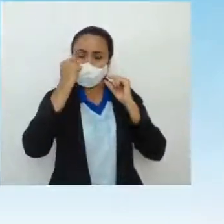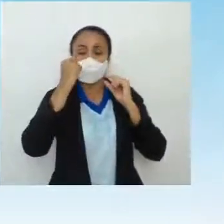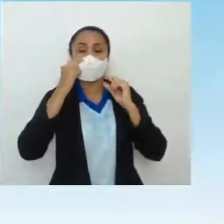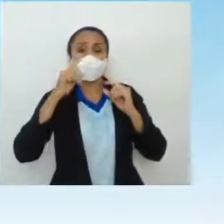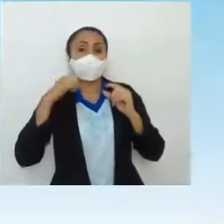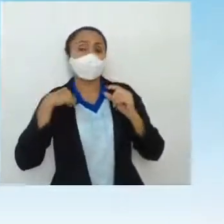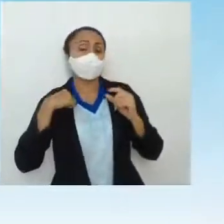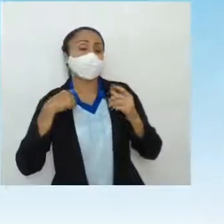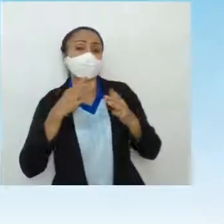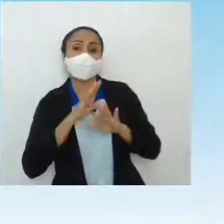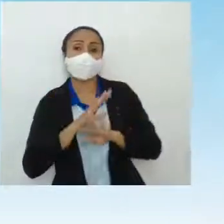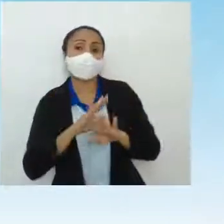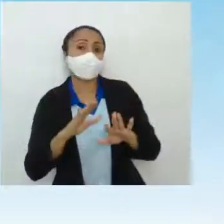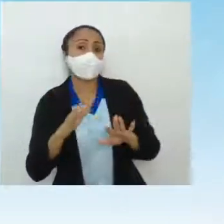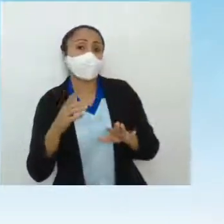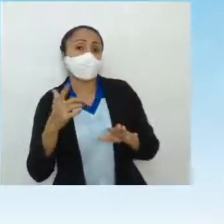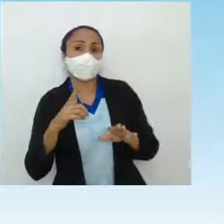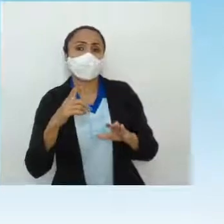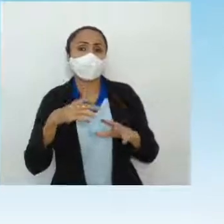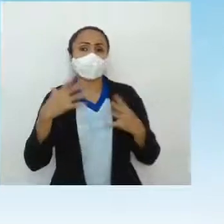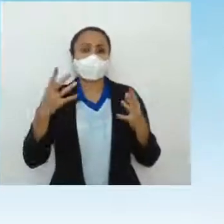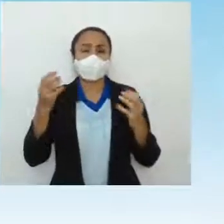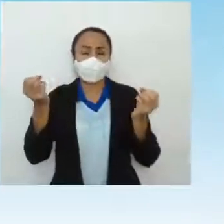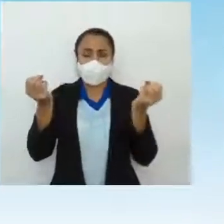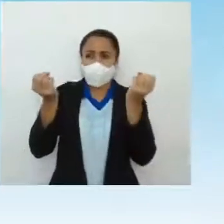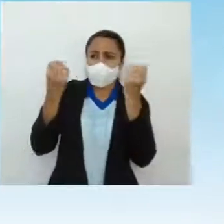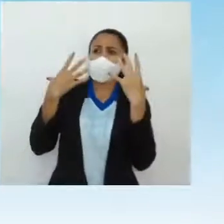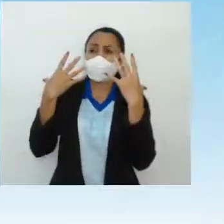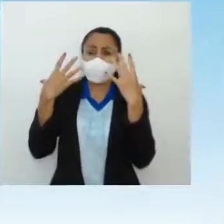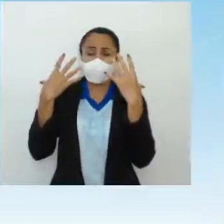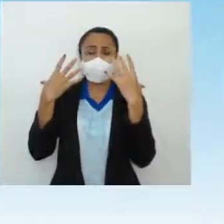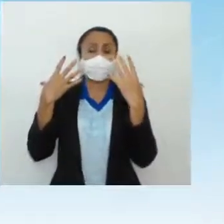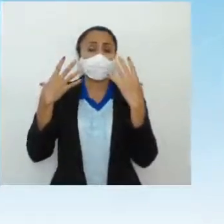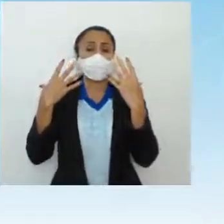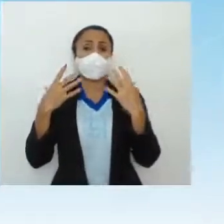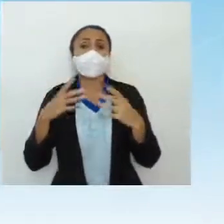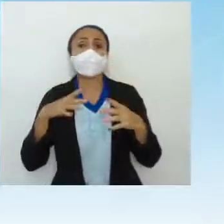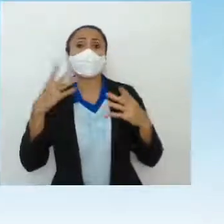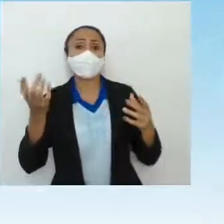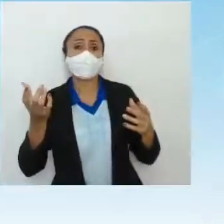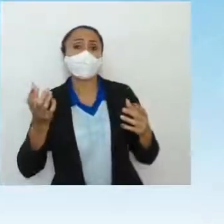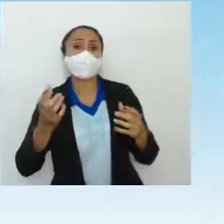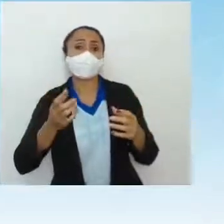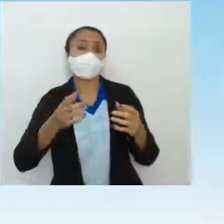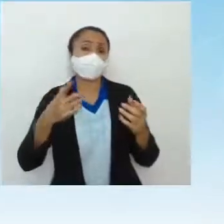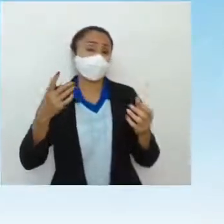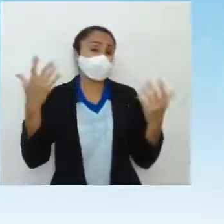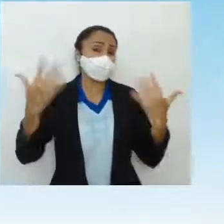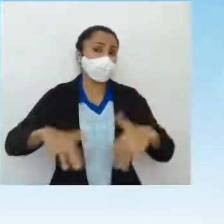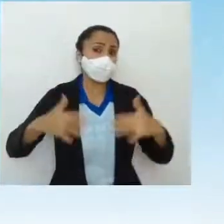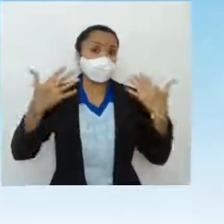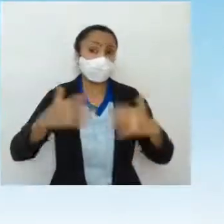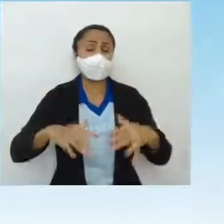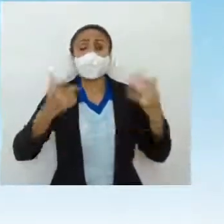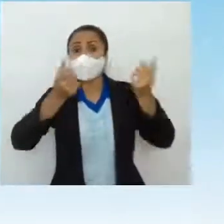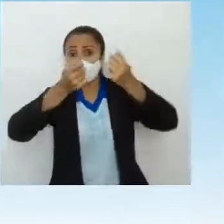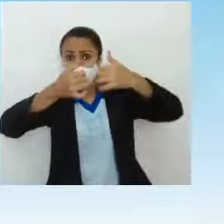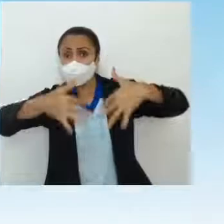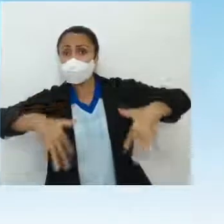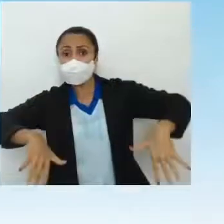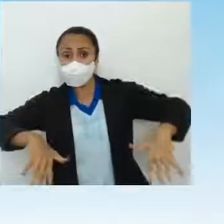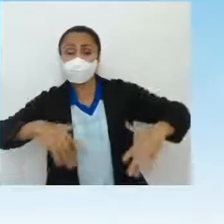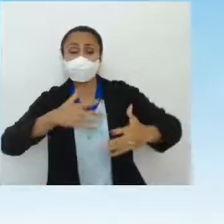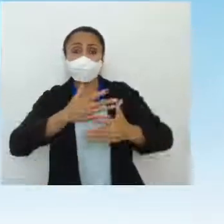não vai nos ofuscar e não deixa que a luminosidade em excesso ele prejudique ali